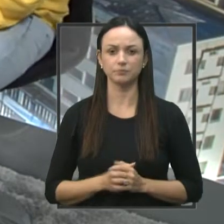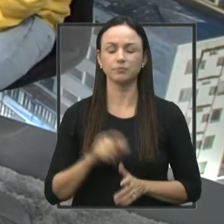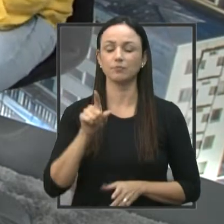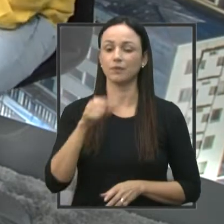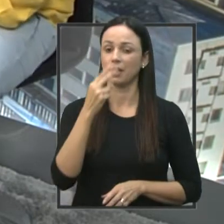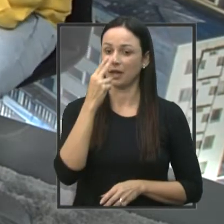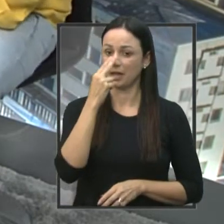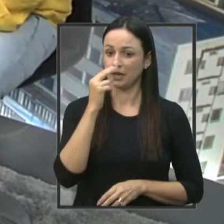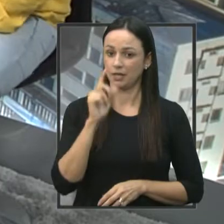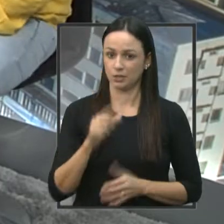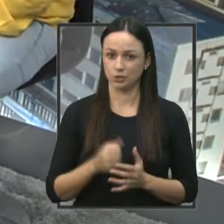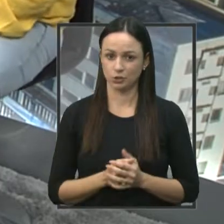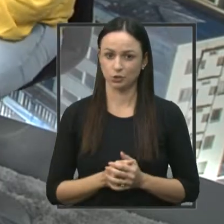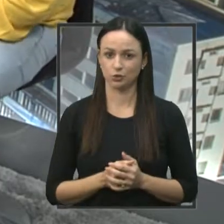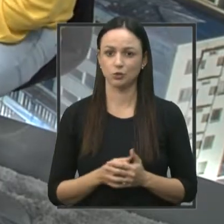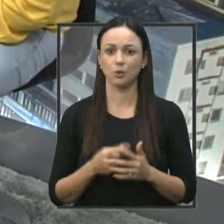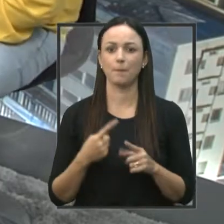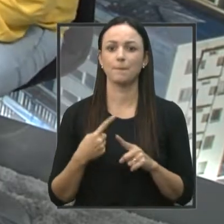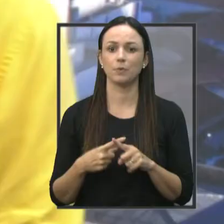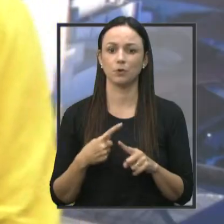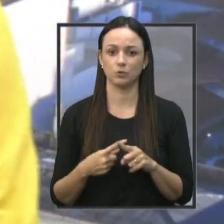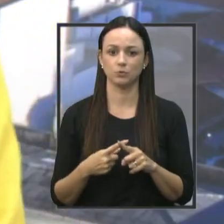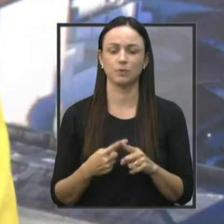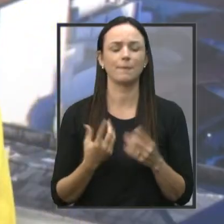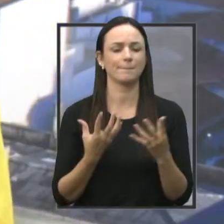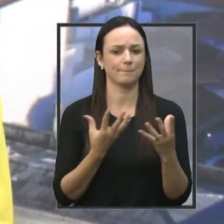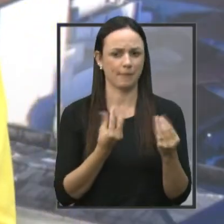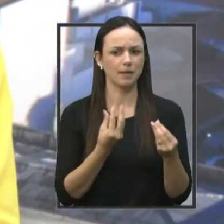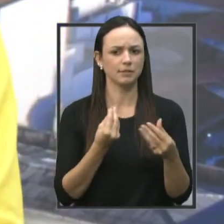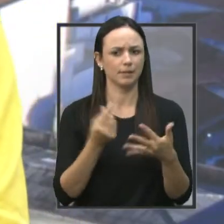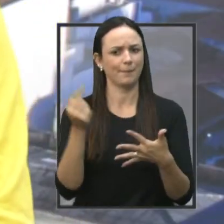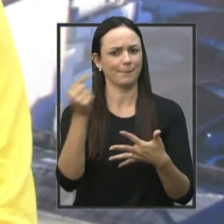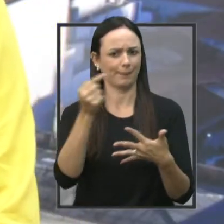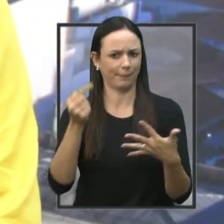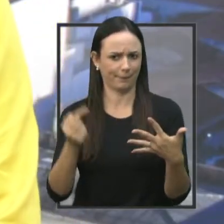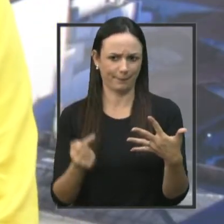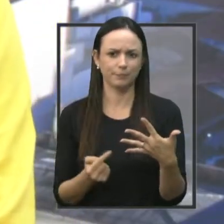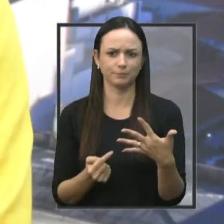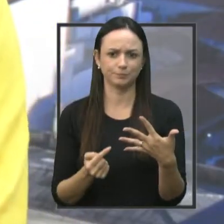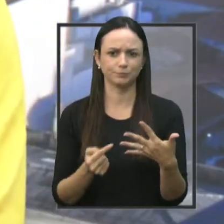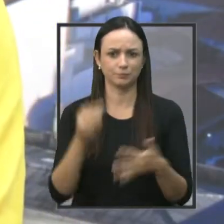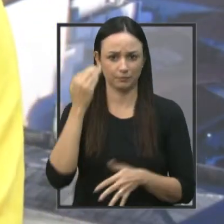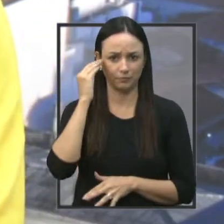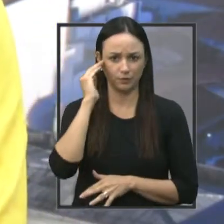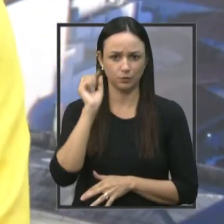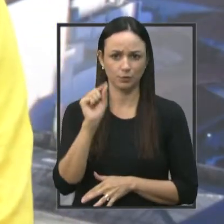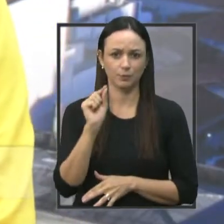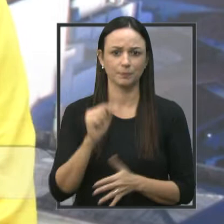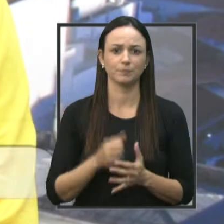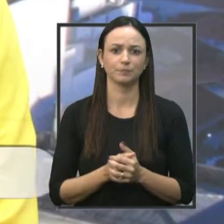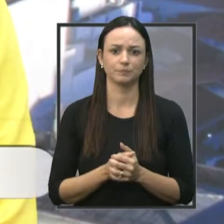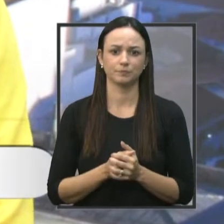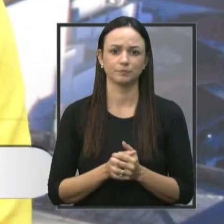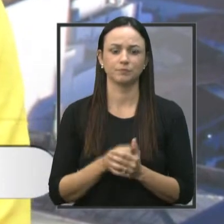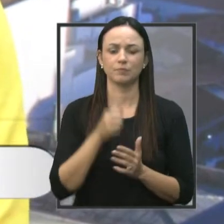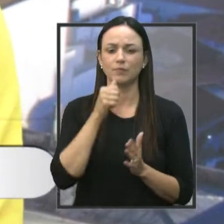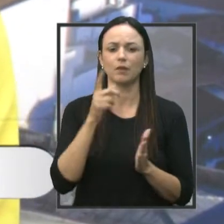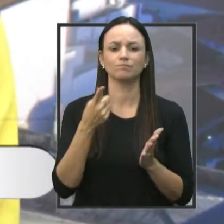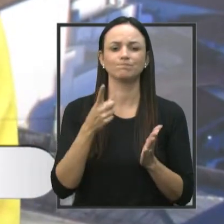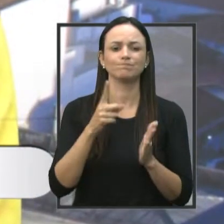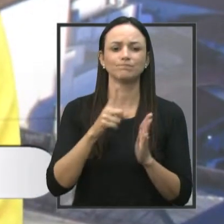Ângelo, os motivos foram muitos, entendeu? Sobre vamos dizer, a nulidade dessa